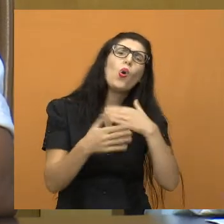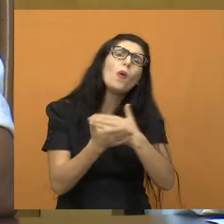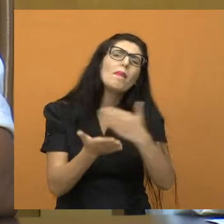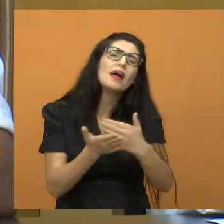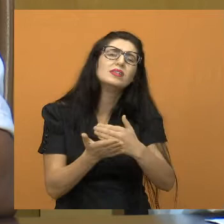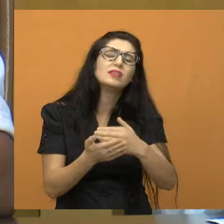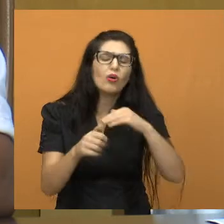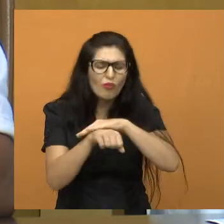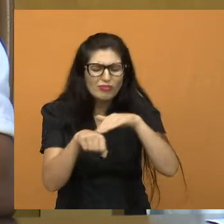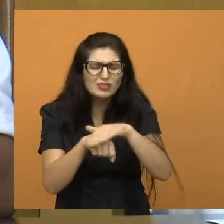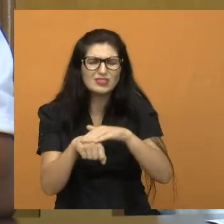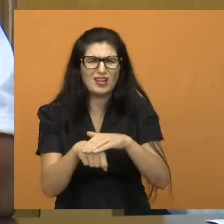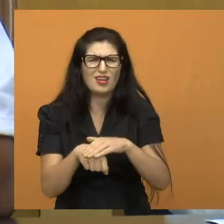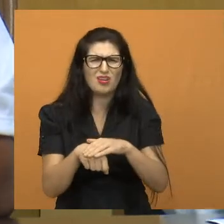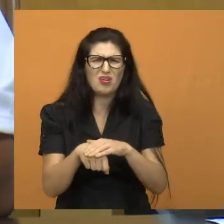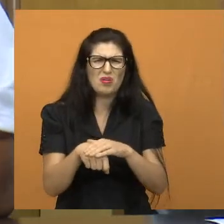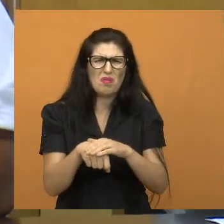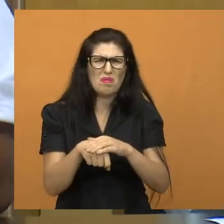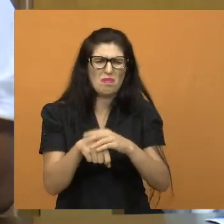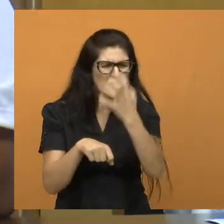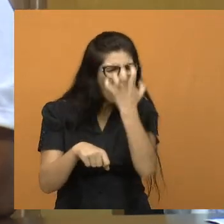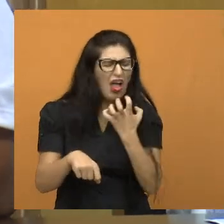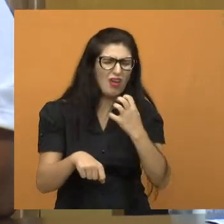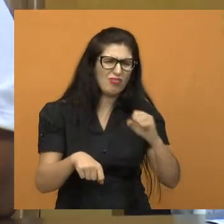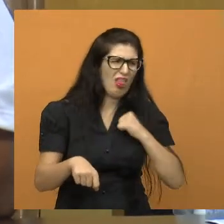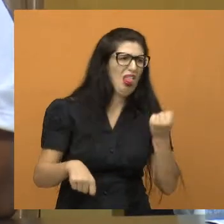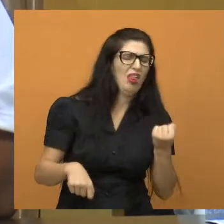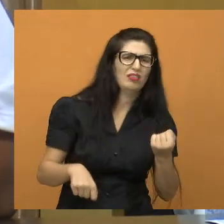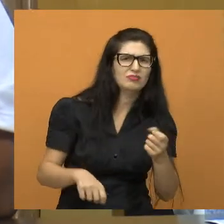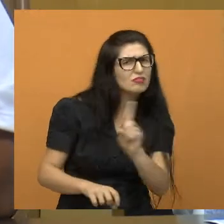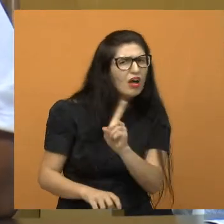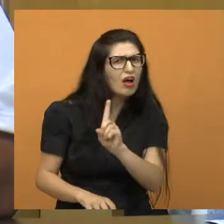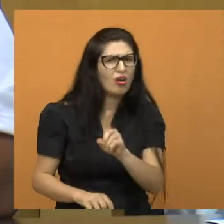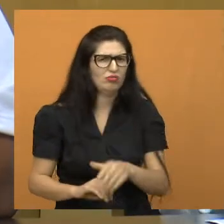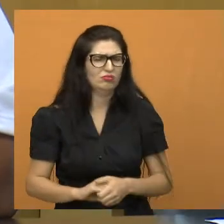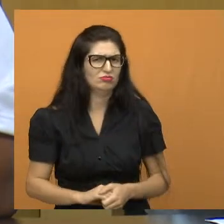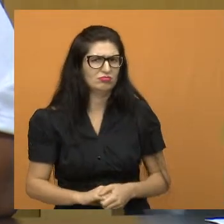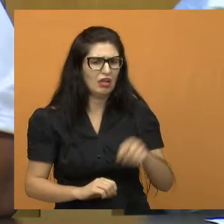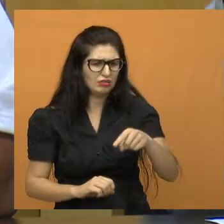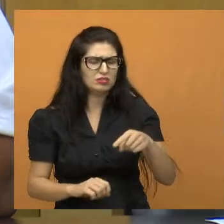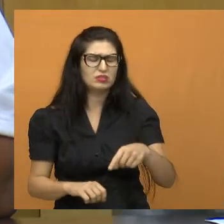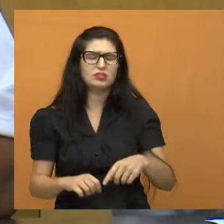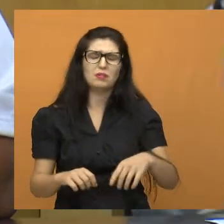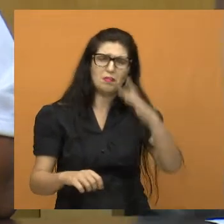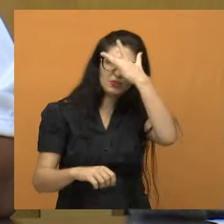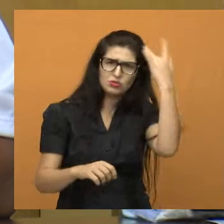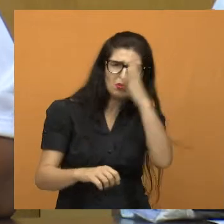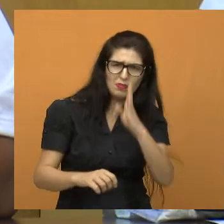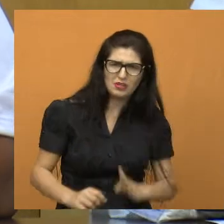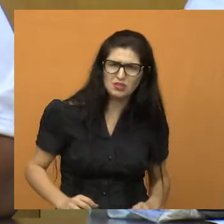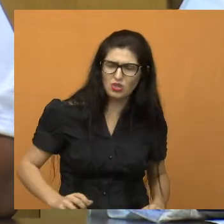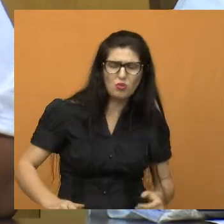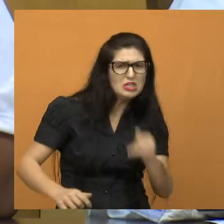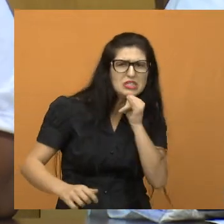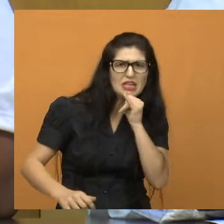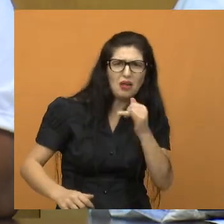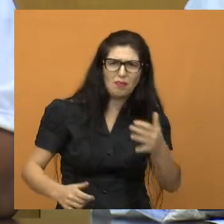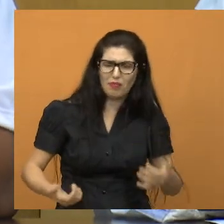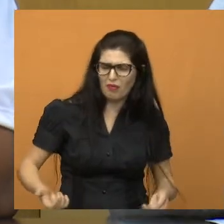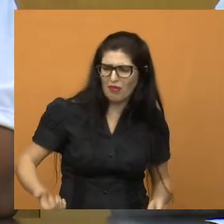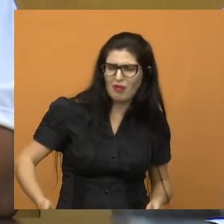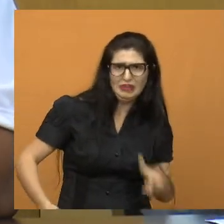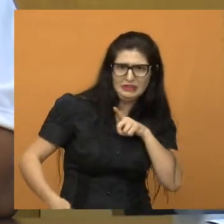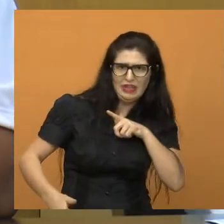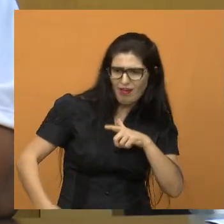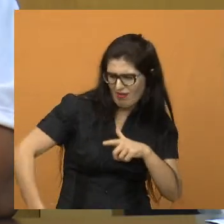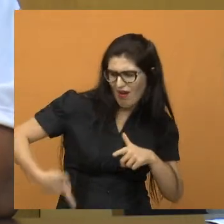humano brasileiro está preparado para portar uma arma. Porque a qualquer coisa ele já explode e já quer eliminar o